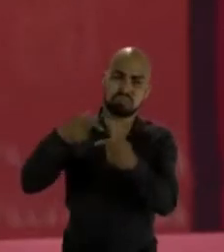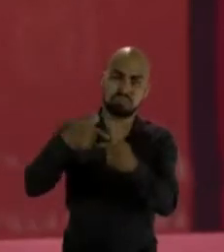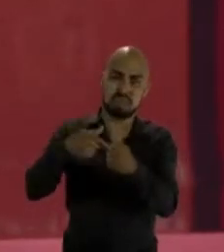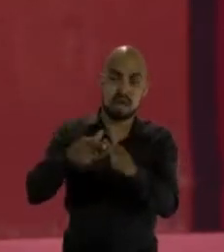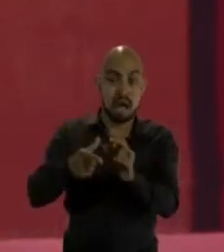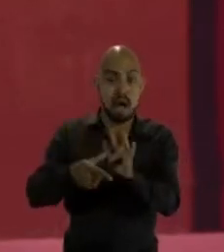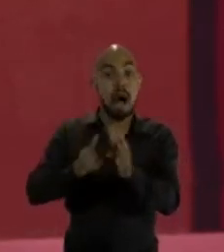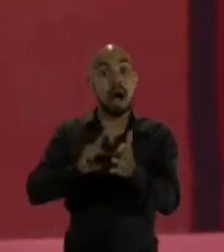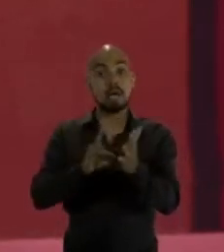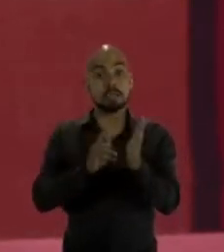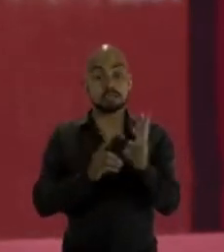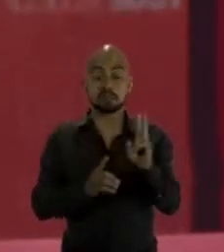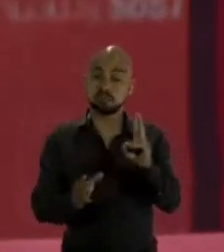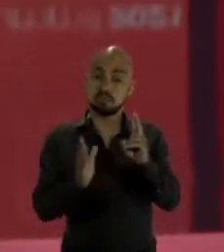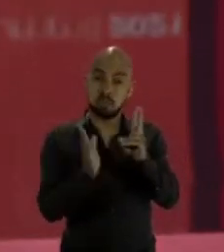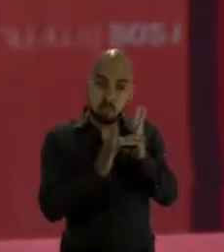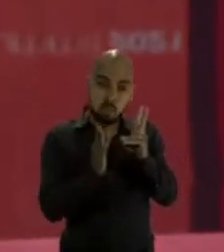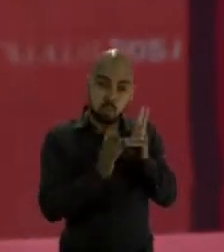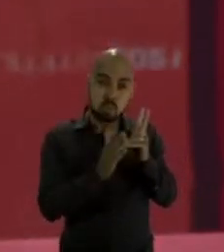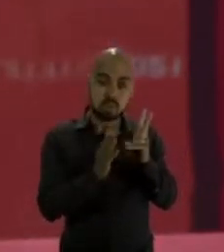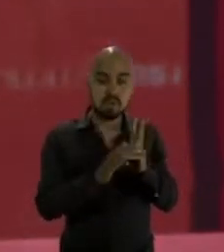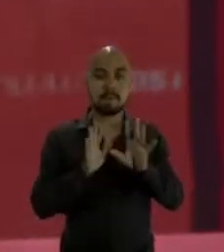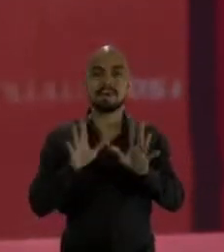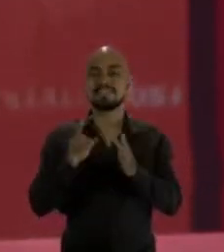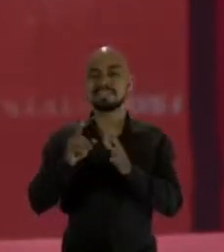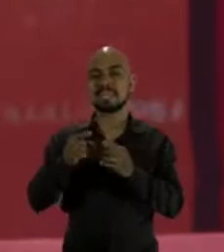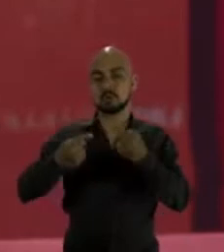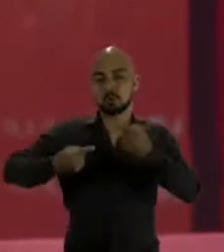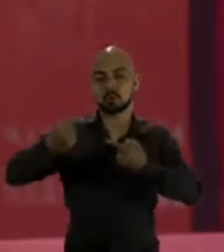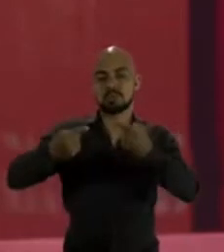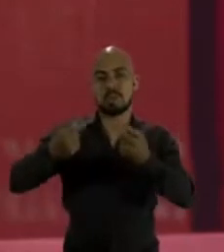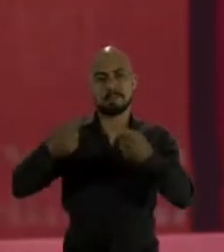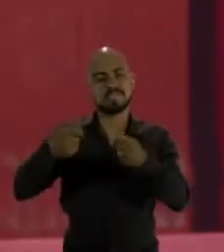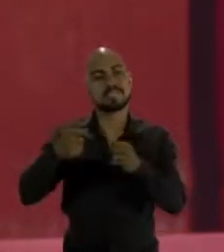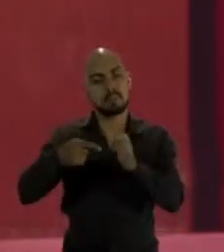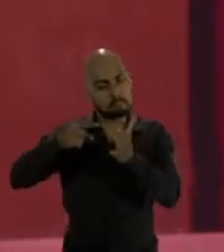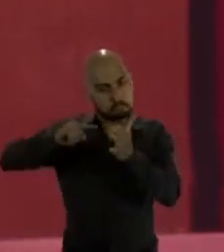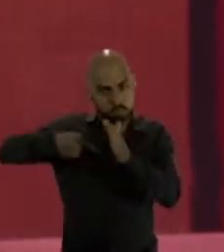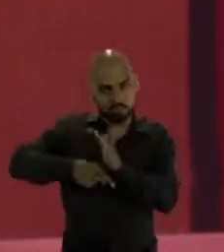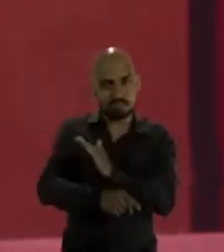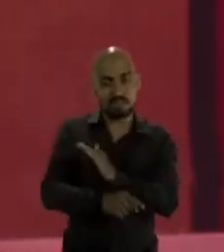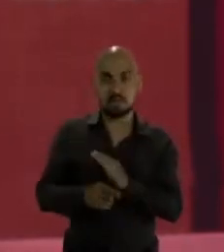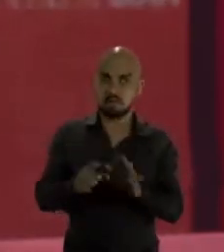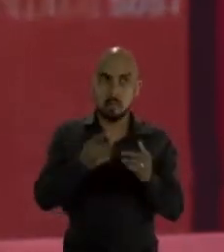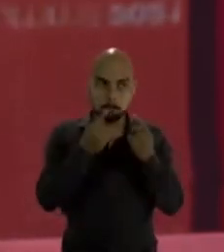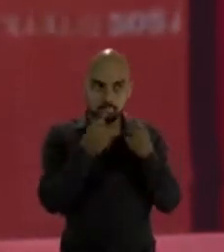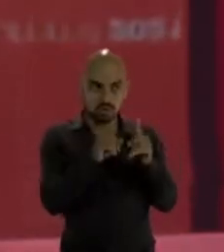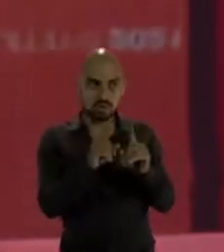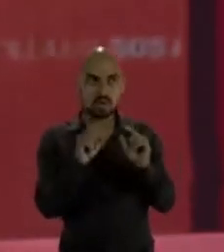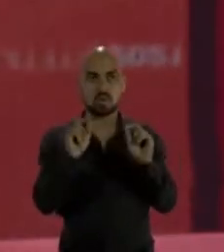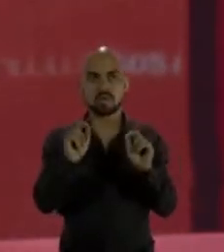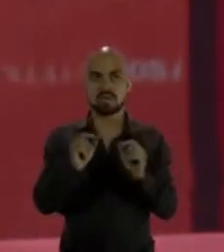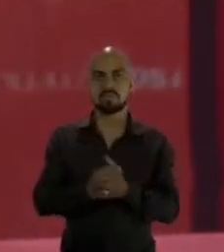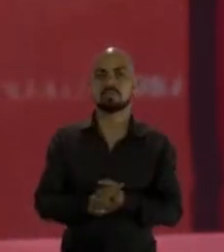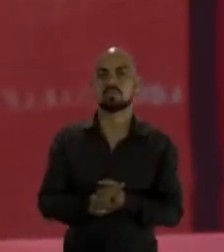né? Eu acho que a discussão ela tem que ser um pouquinho mais profunda, porque eu vou fazer uma provocação, pode? Claro. A gente vem falar de sustentabilidade,